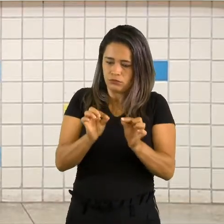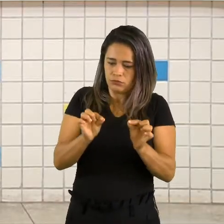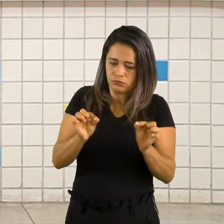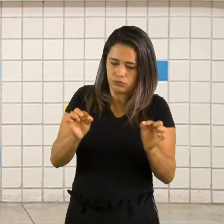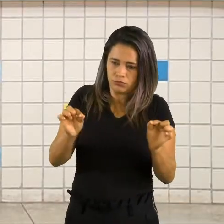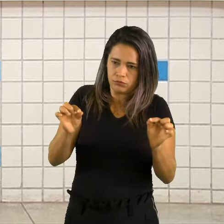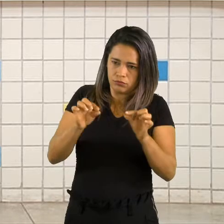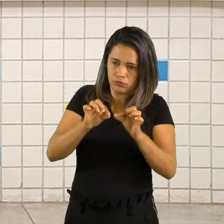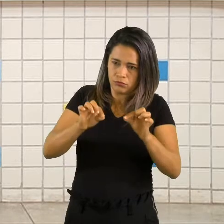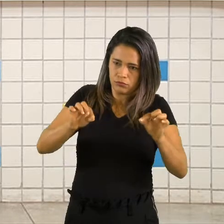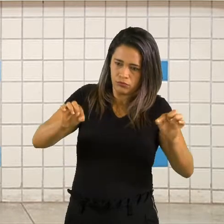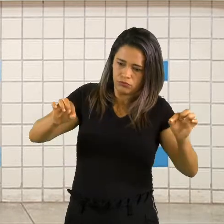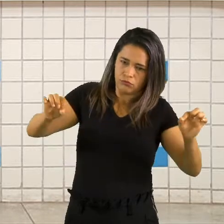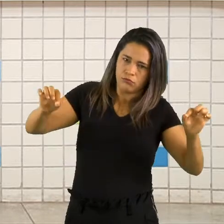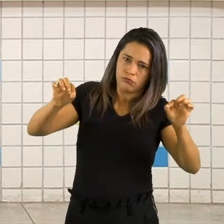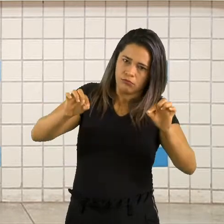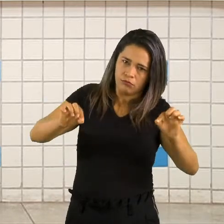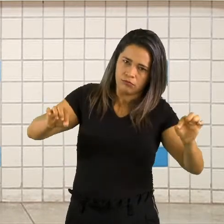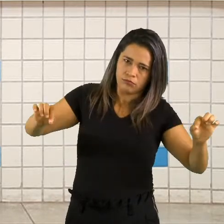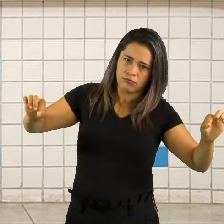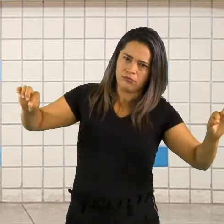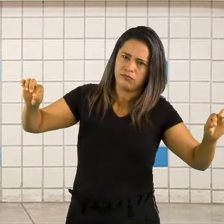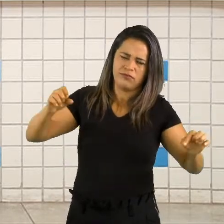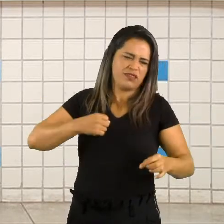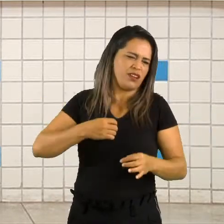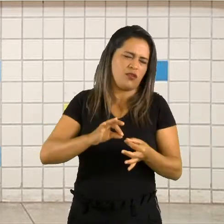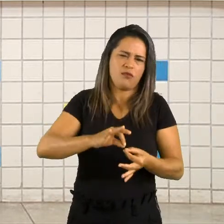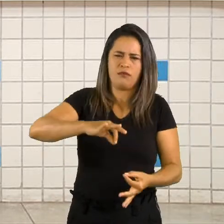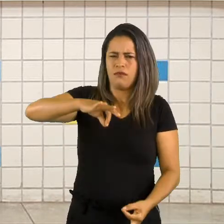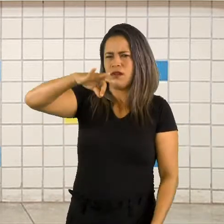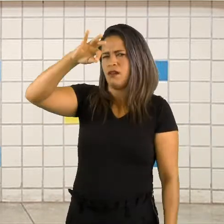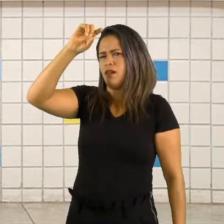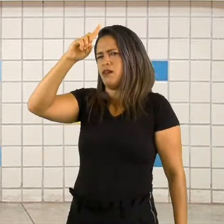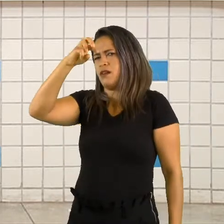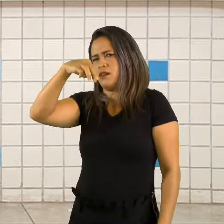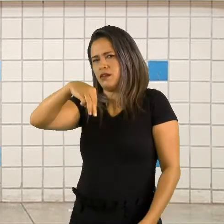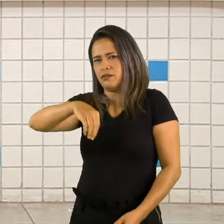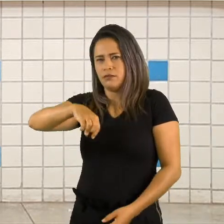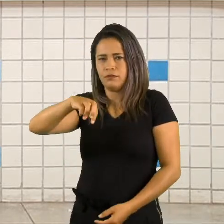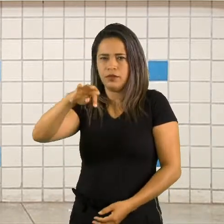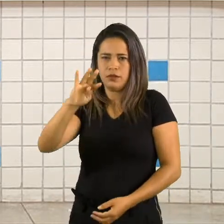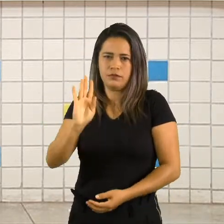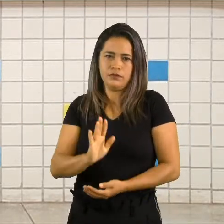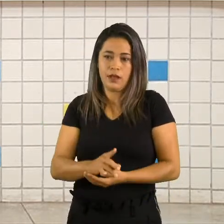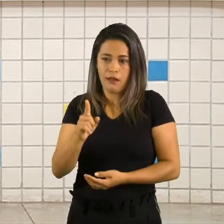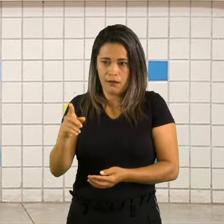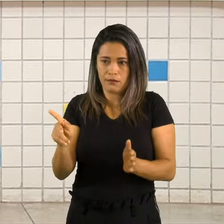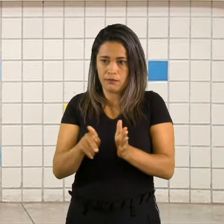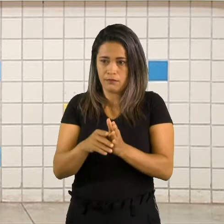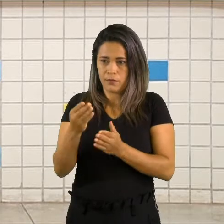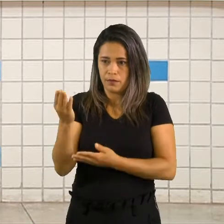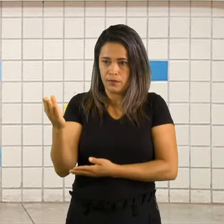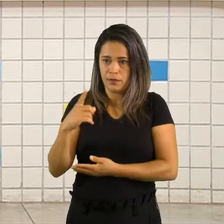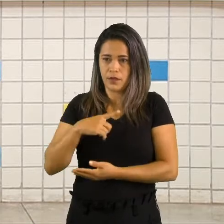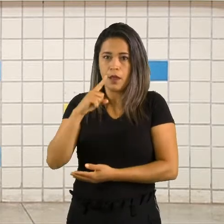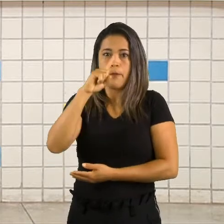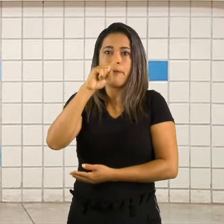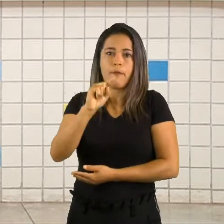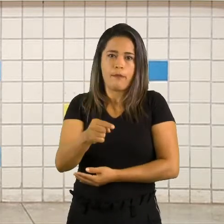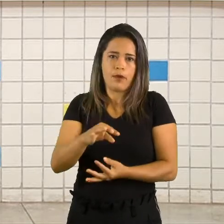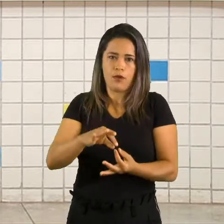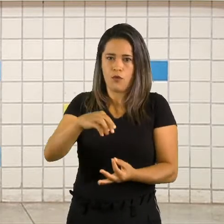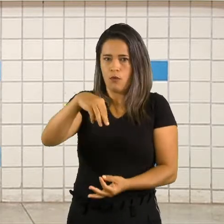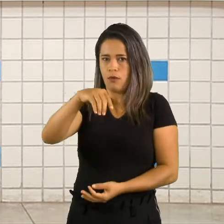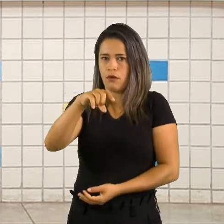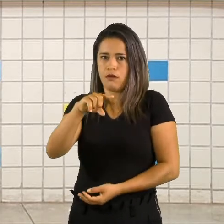ter mais de 1 metro. Então, ela vai ter, essa trena aqui, ela tem mil metros.